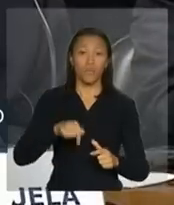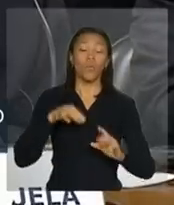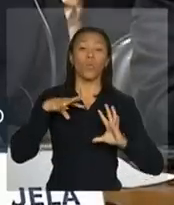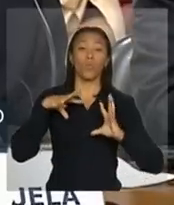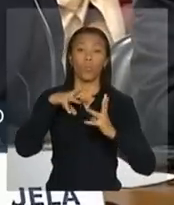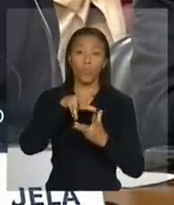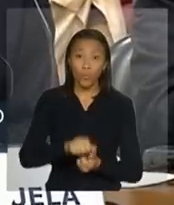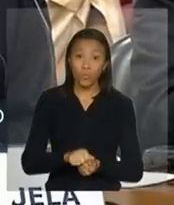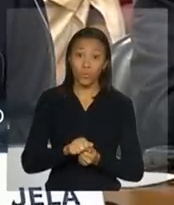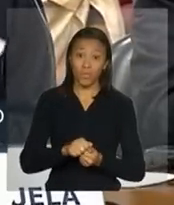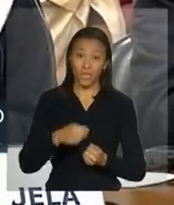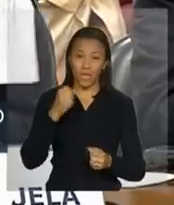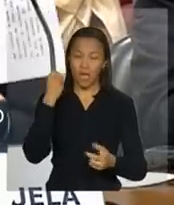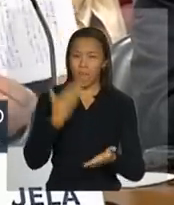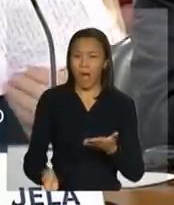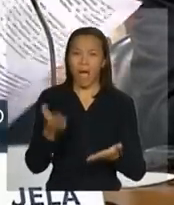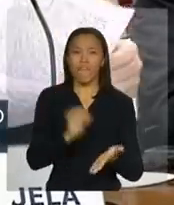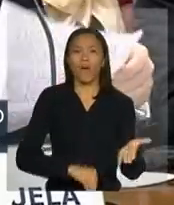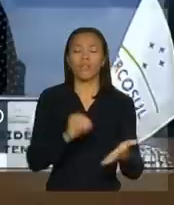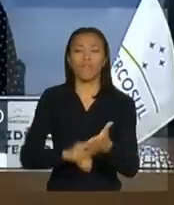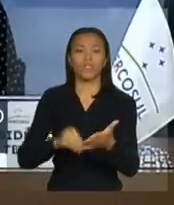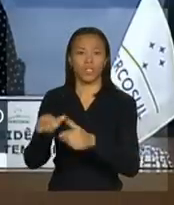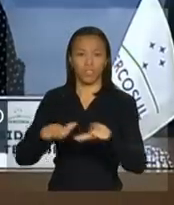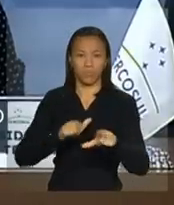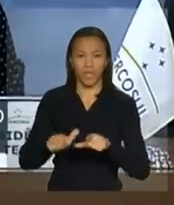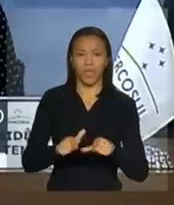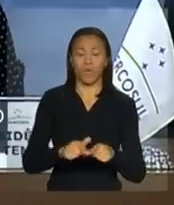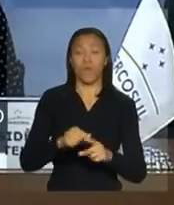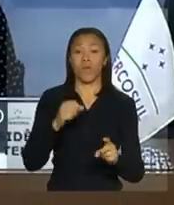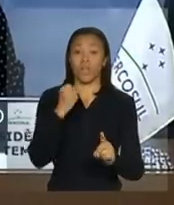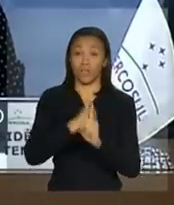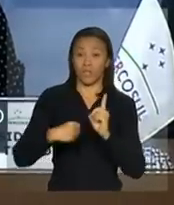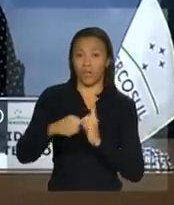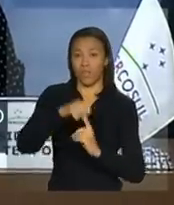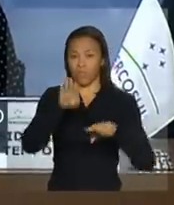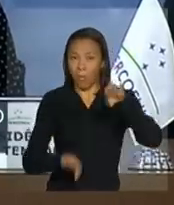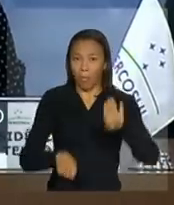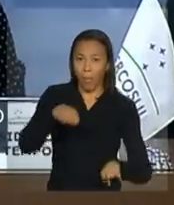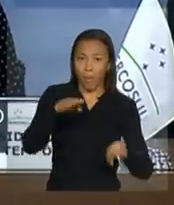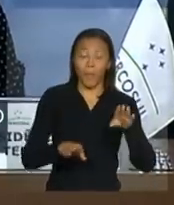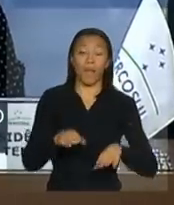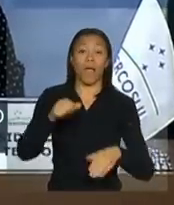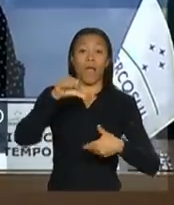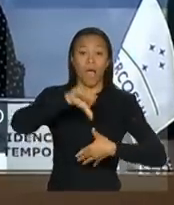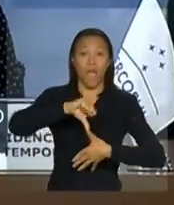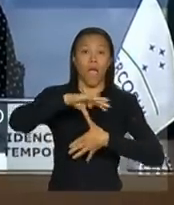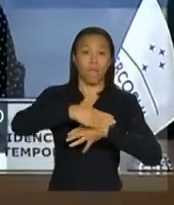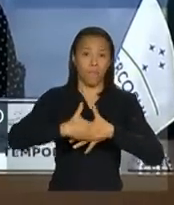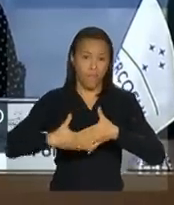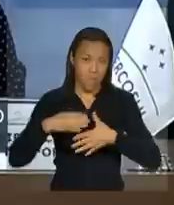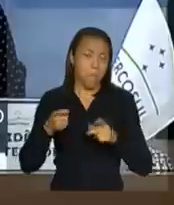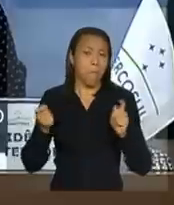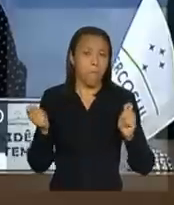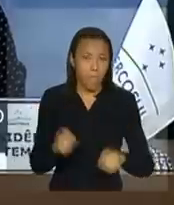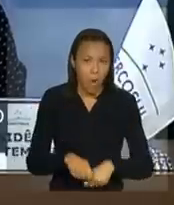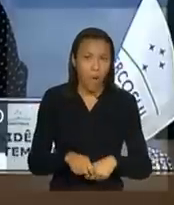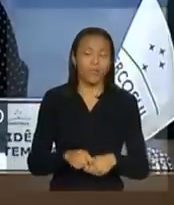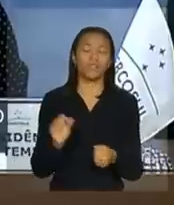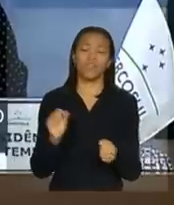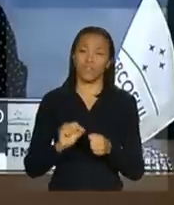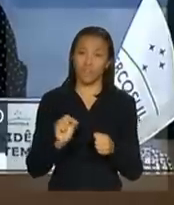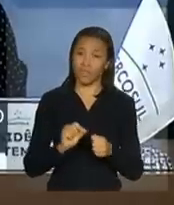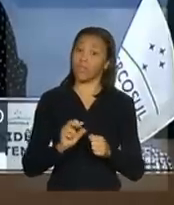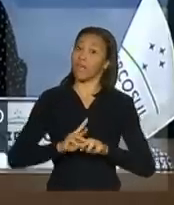que cresce o desemprego e a desigualdade, a América Latina pode e faz